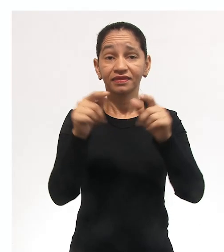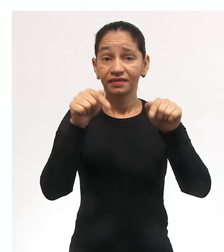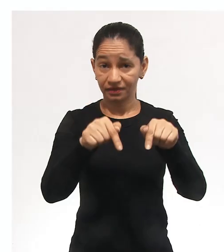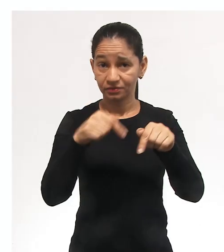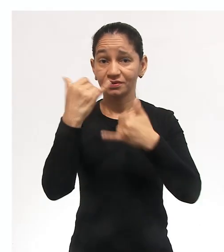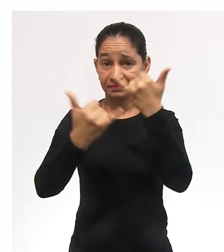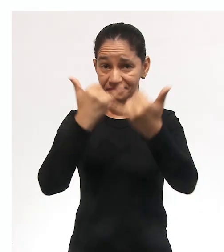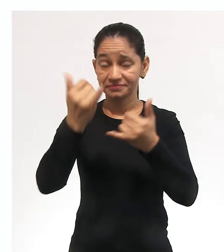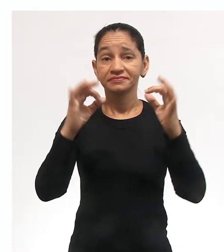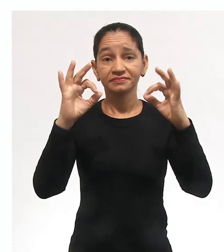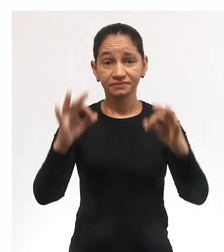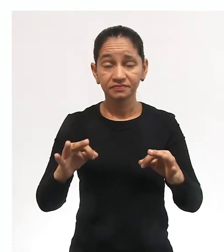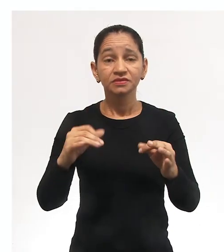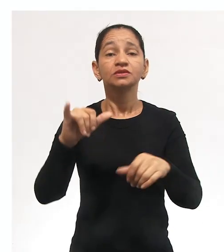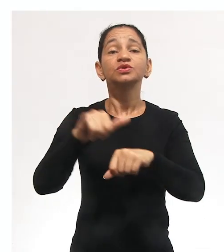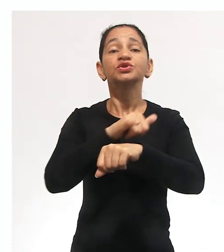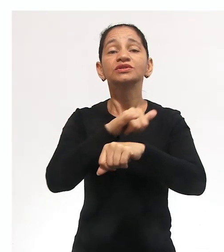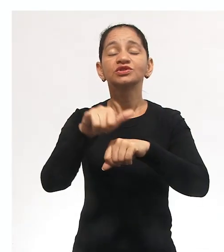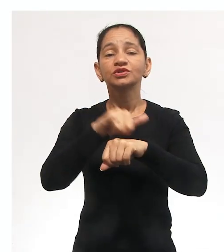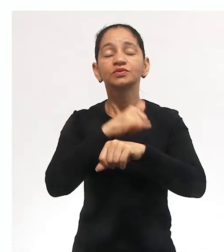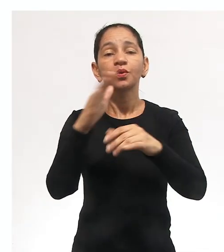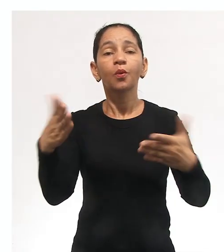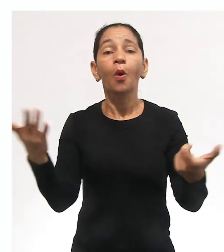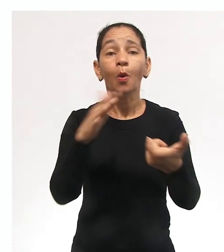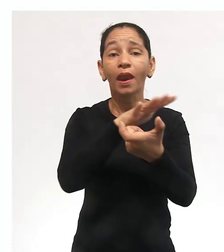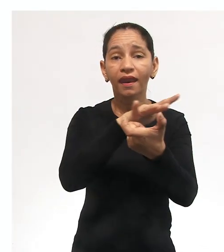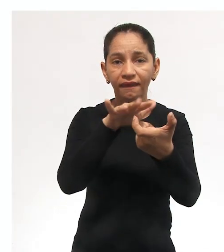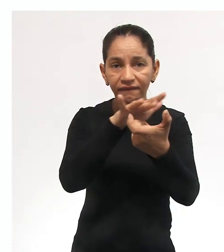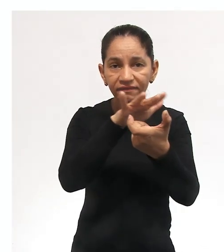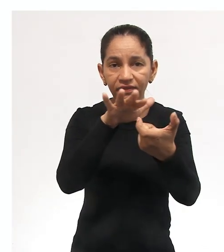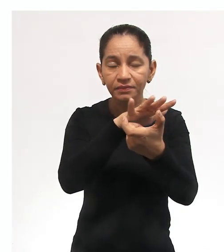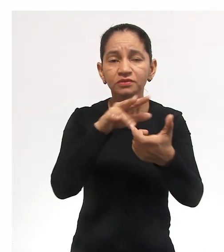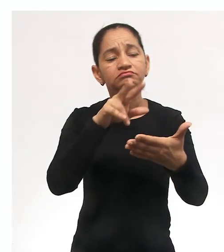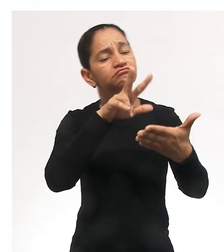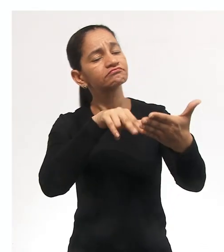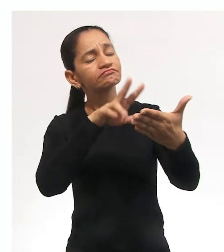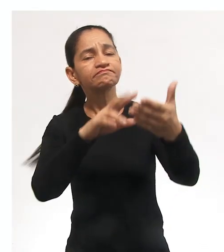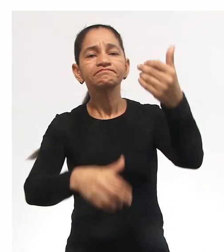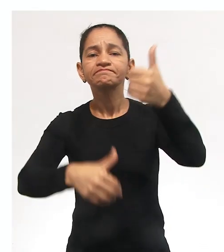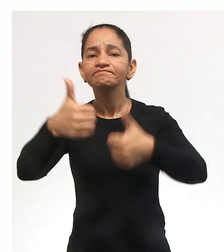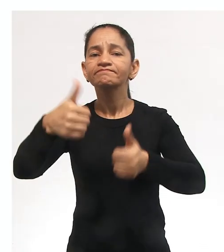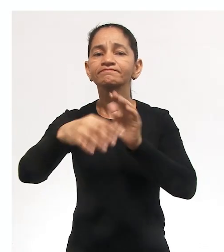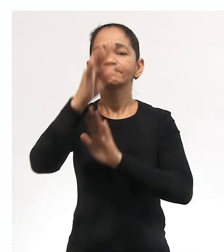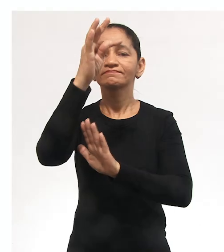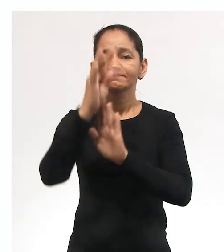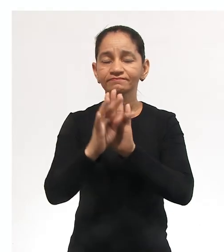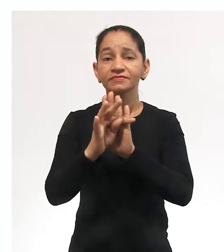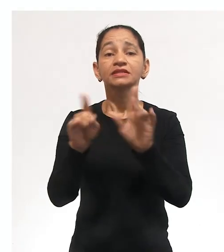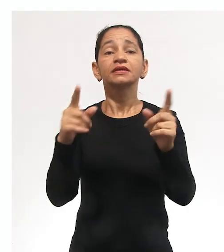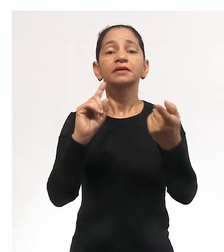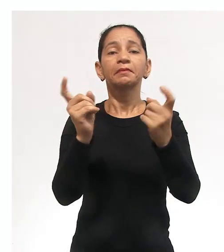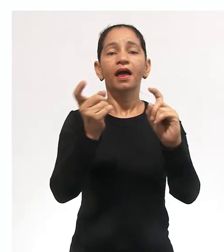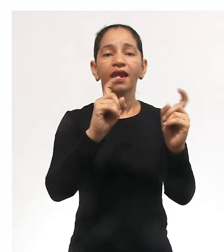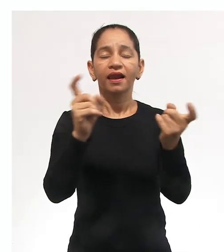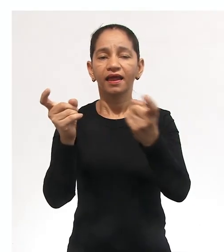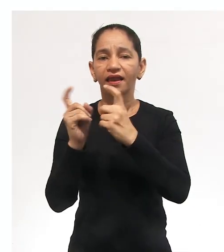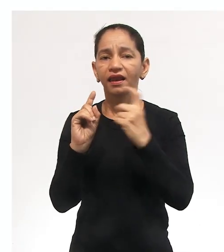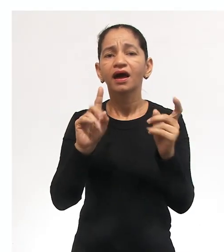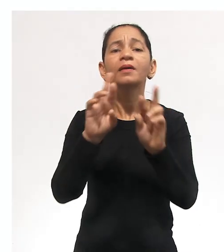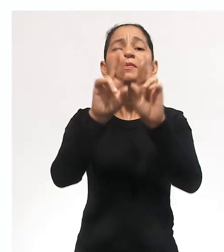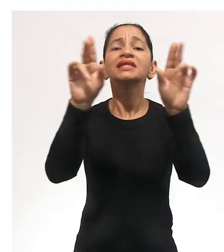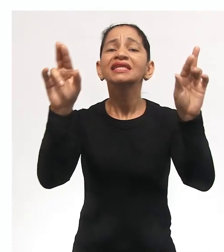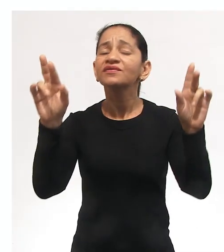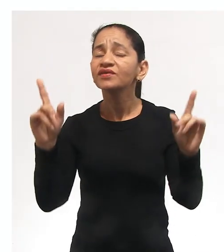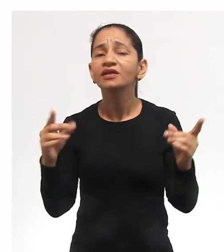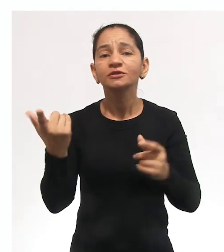estratégias de mediação no letramento. Leitura crítica, incentivar a análise de textos e discussões sobre